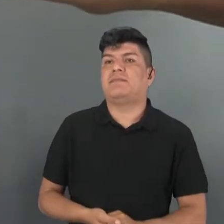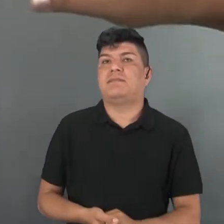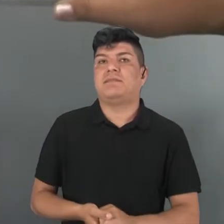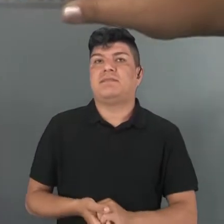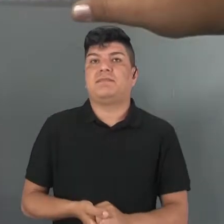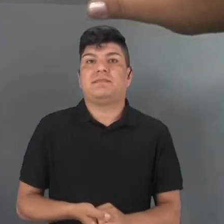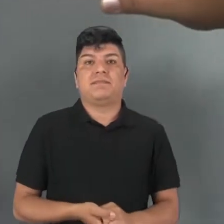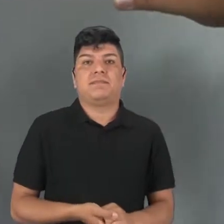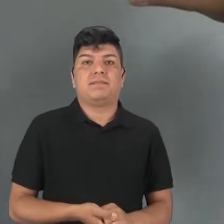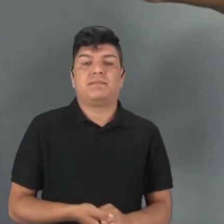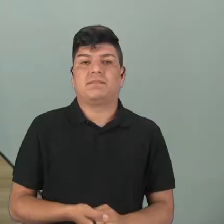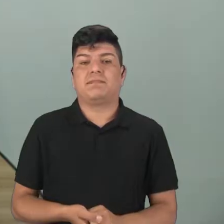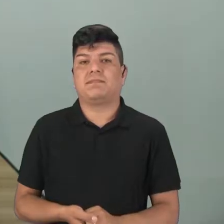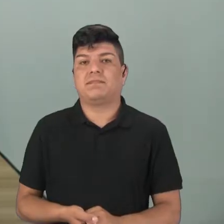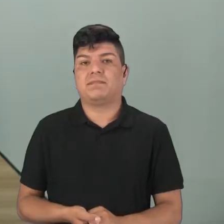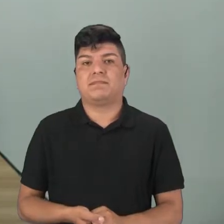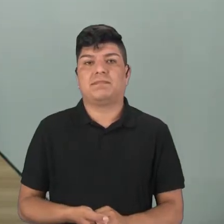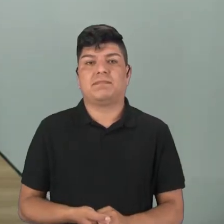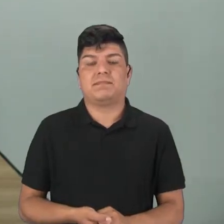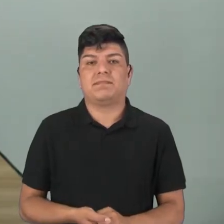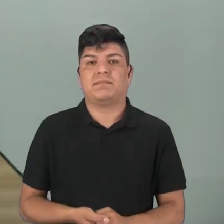durma, ronque.